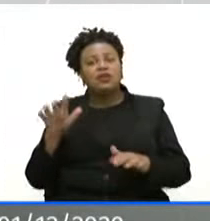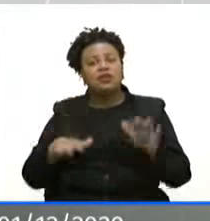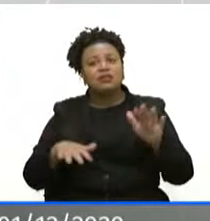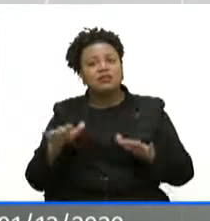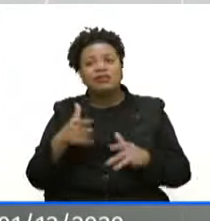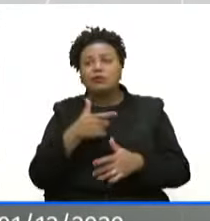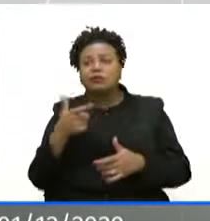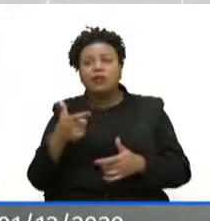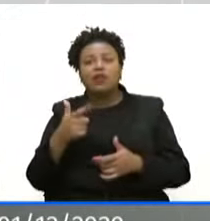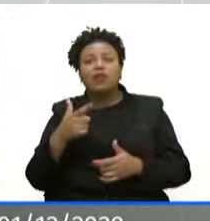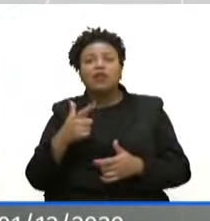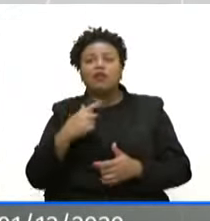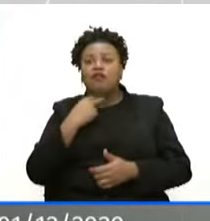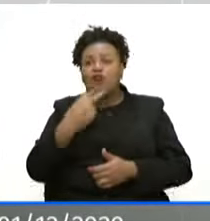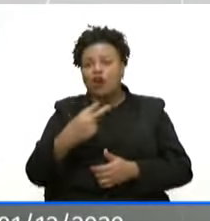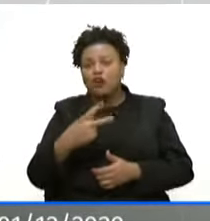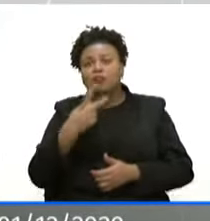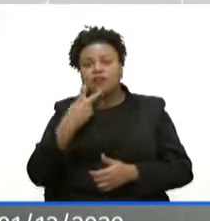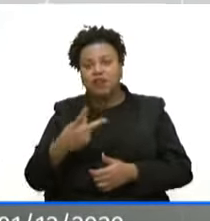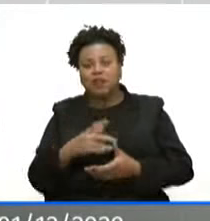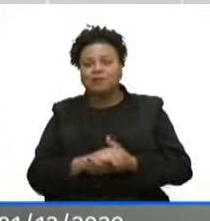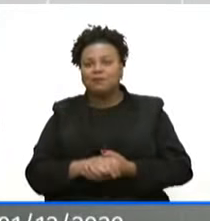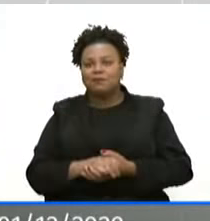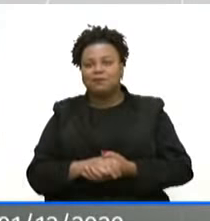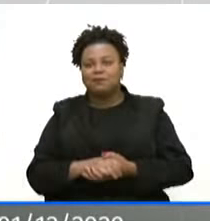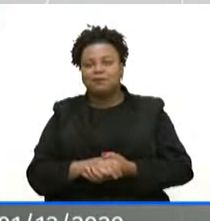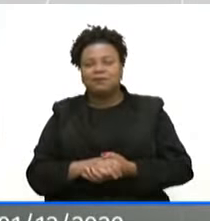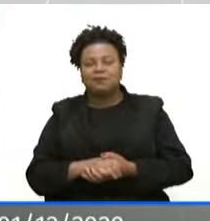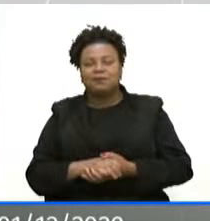fica sem espaço para poder fazer essa fala.